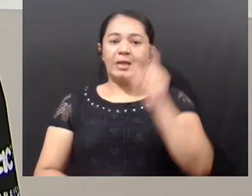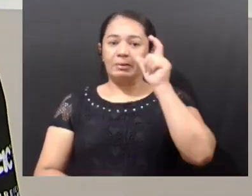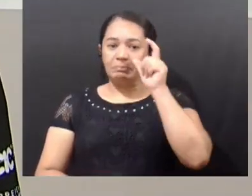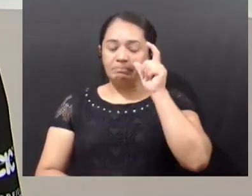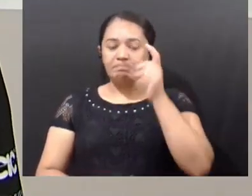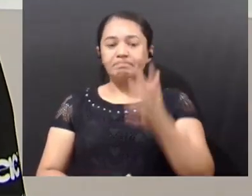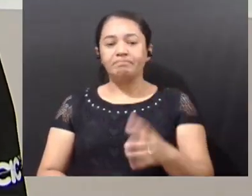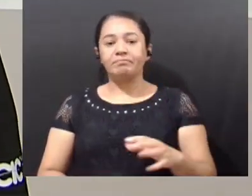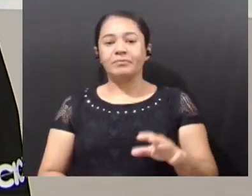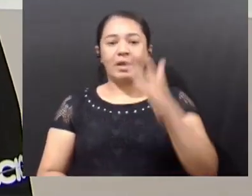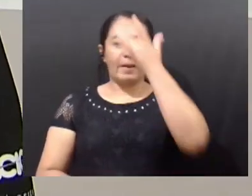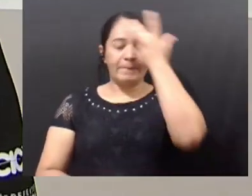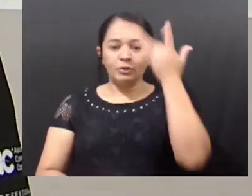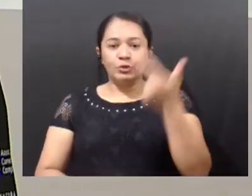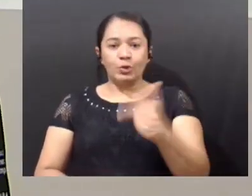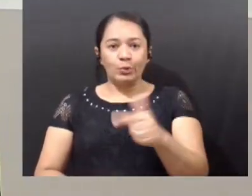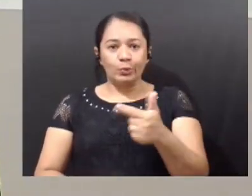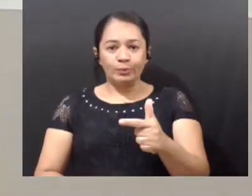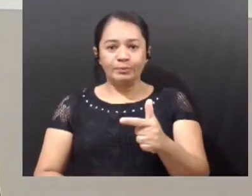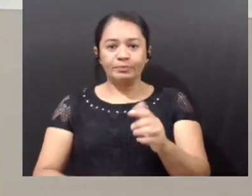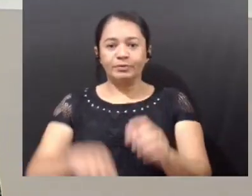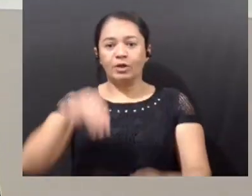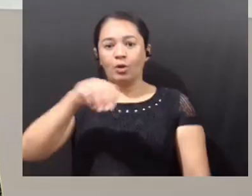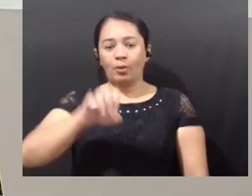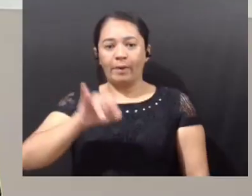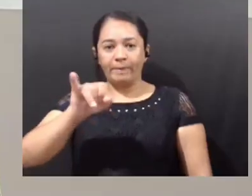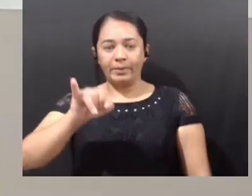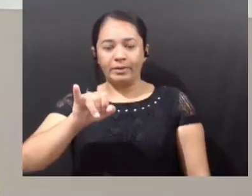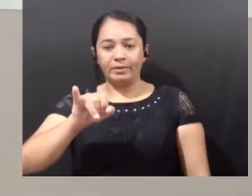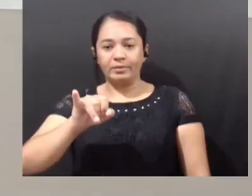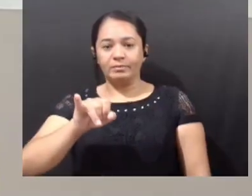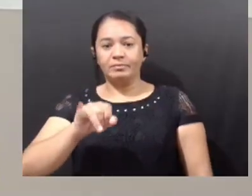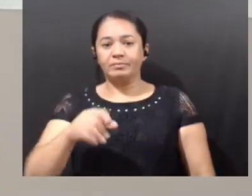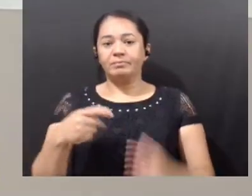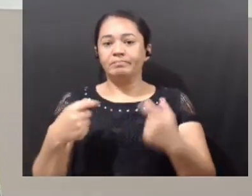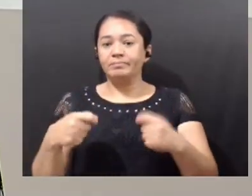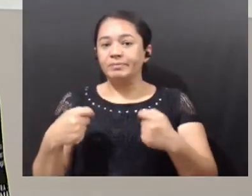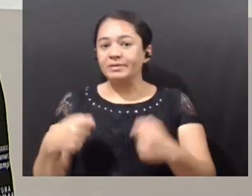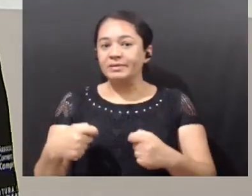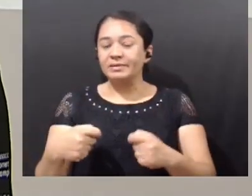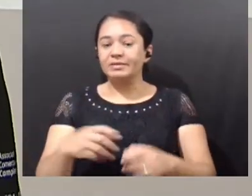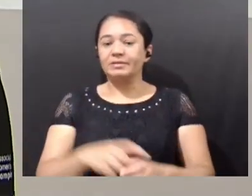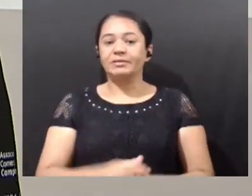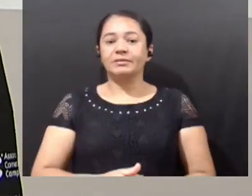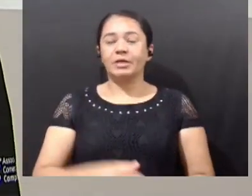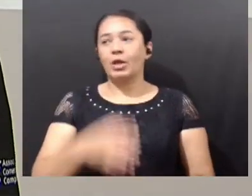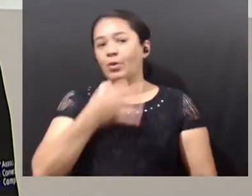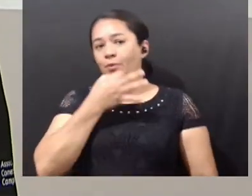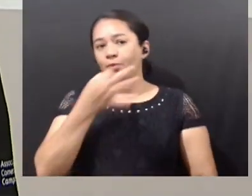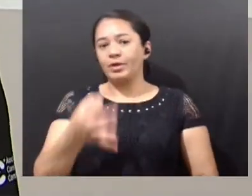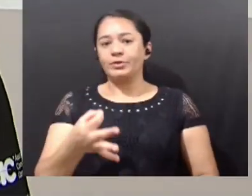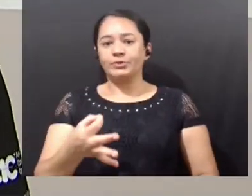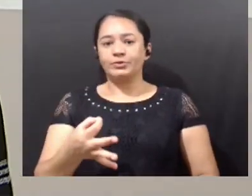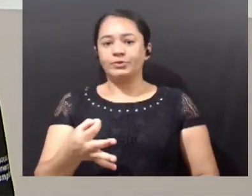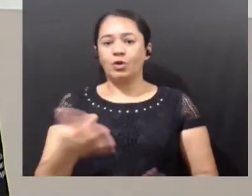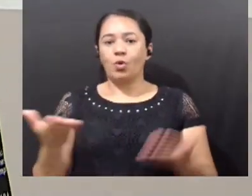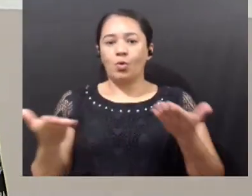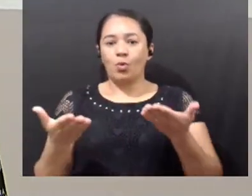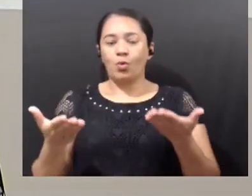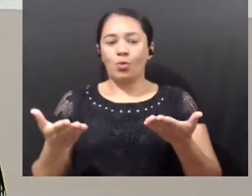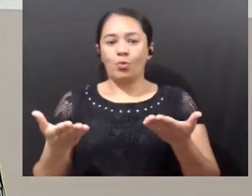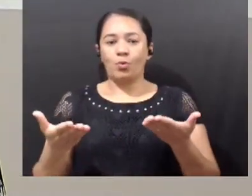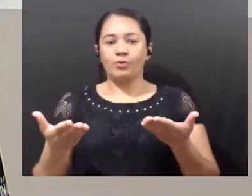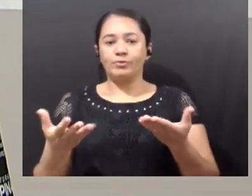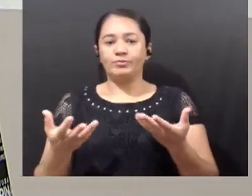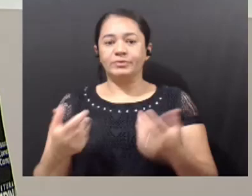tem uma MEI aberta, para quem está pretendendo fazer, eu acho que é um grande... Hoje é uma coisa... Eu que sou comerciante